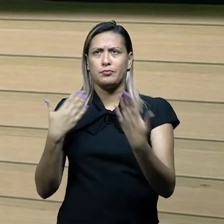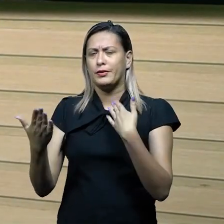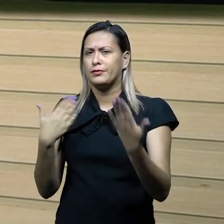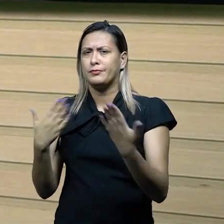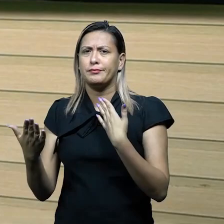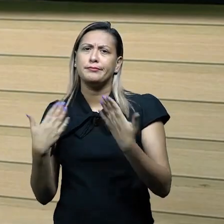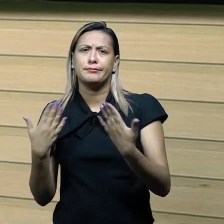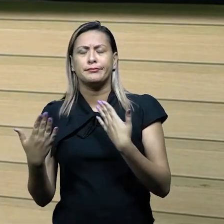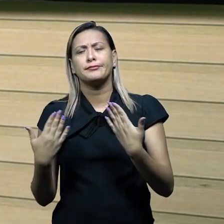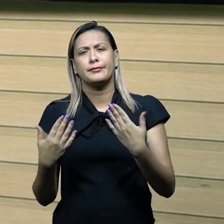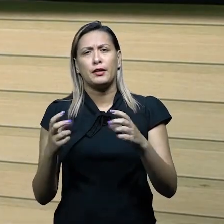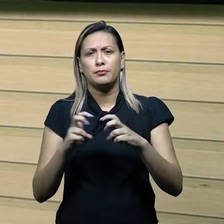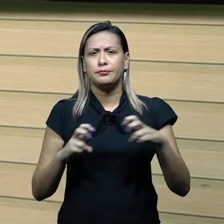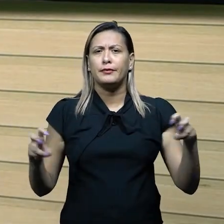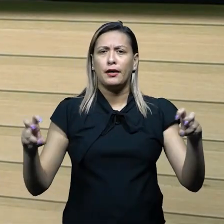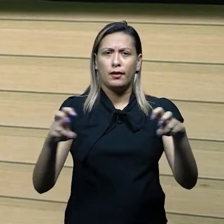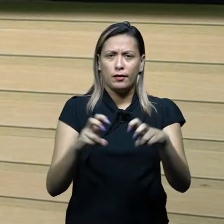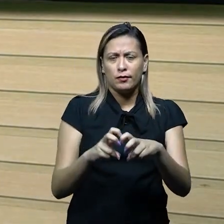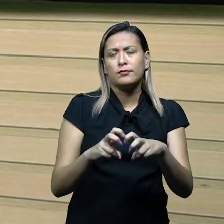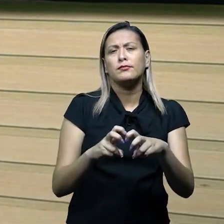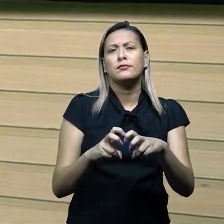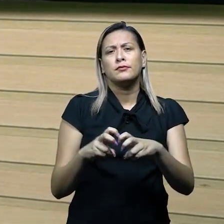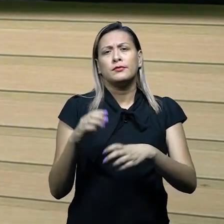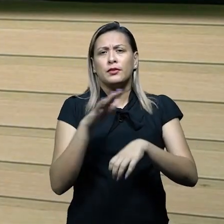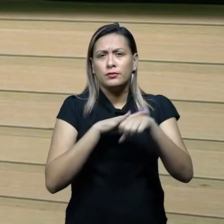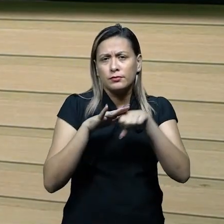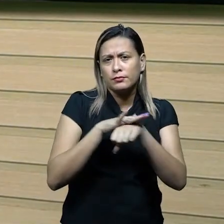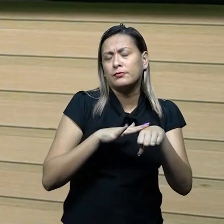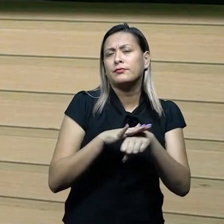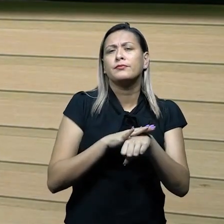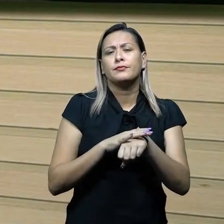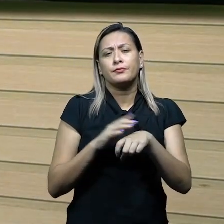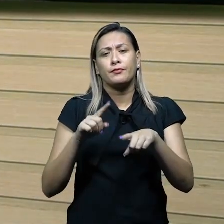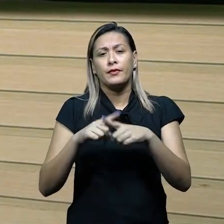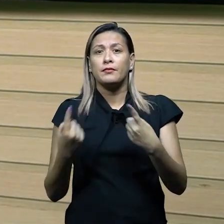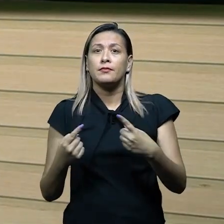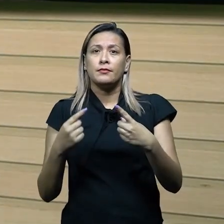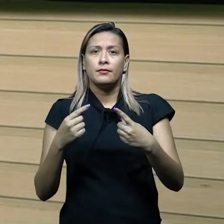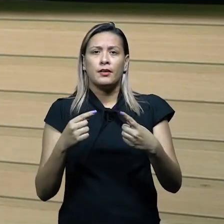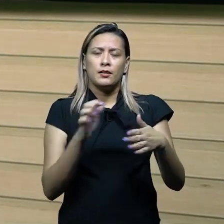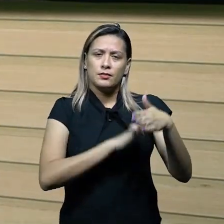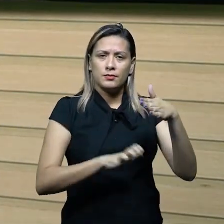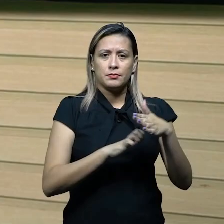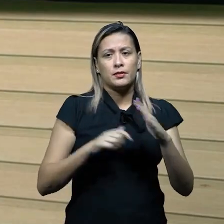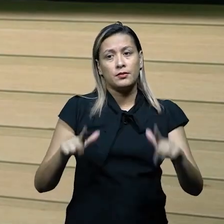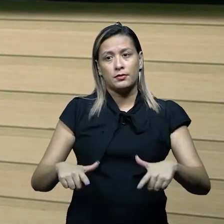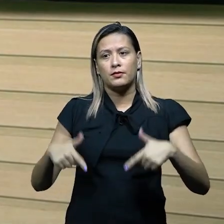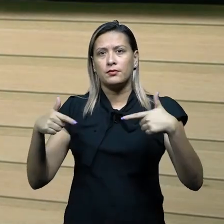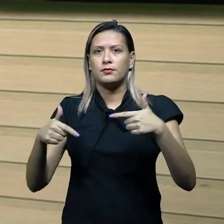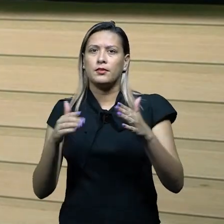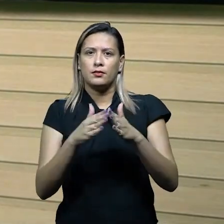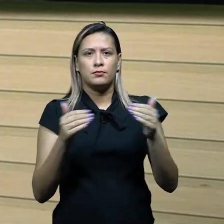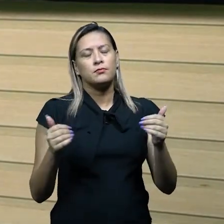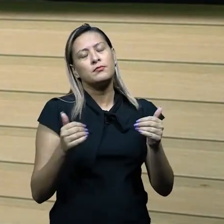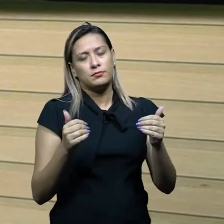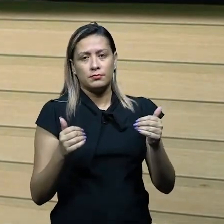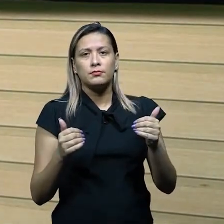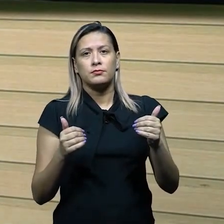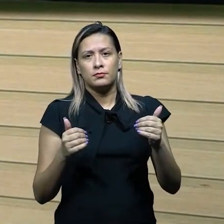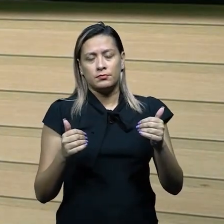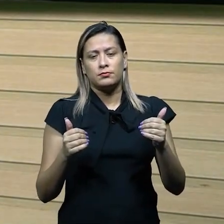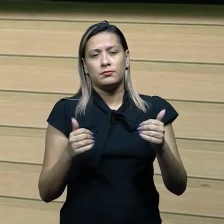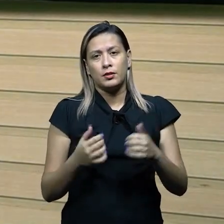bate-papo, uma roda de conversa. Agora, claro, hoje as empresas pedem certificações. Então, se puder fazer um curso, ter um certificado, ter um diploma de uma